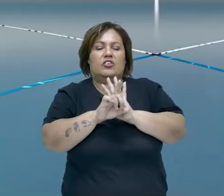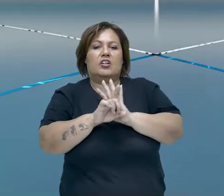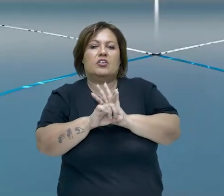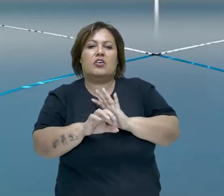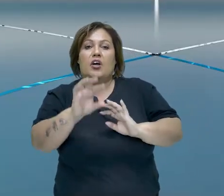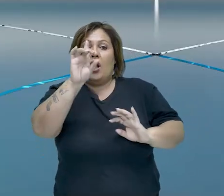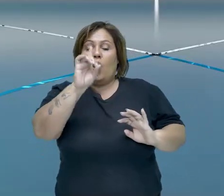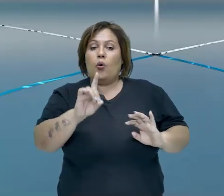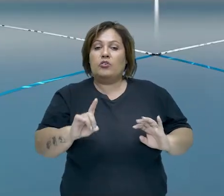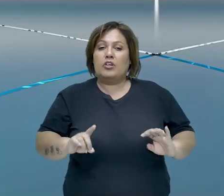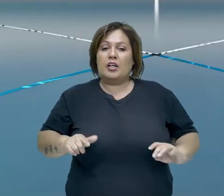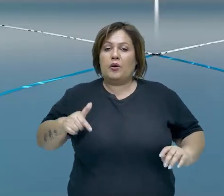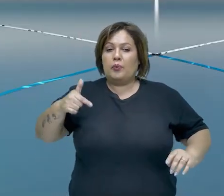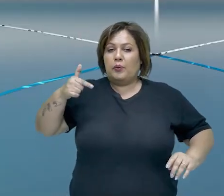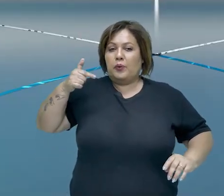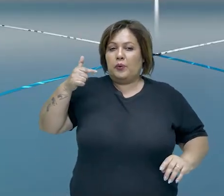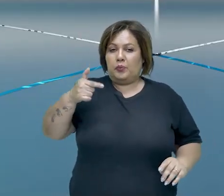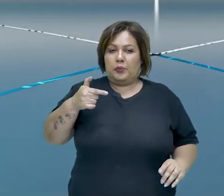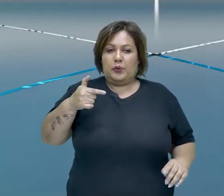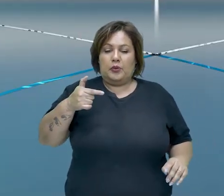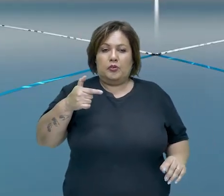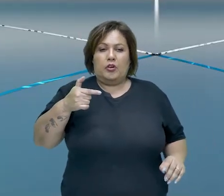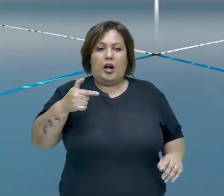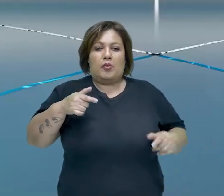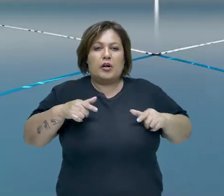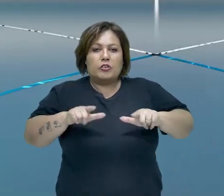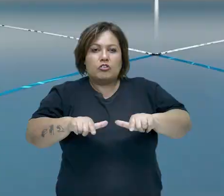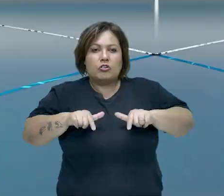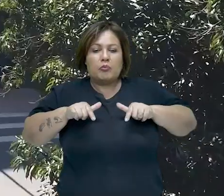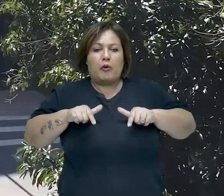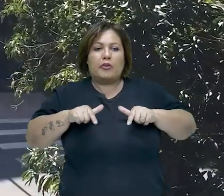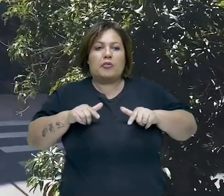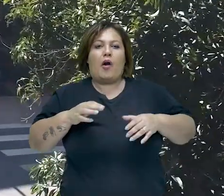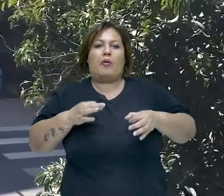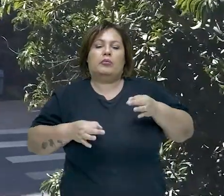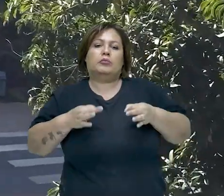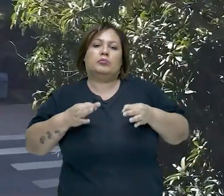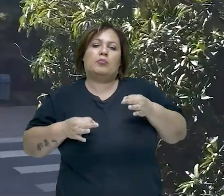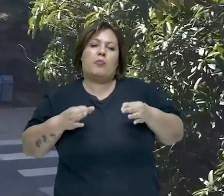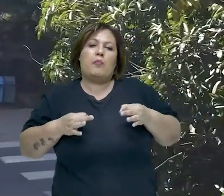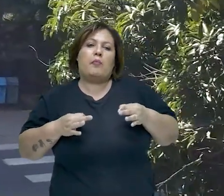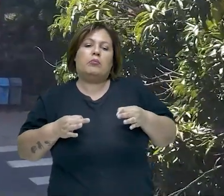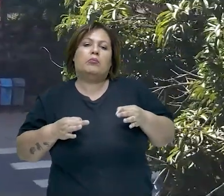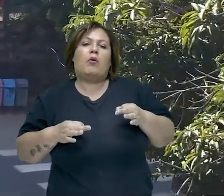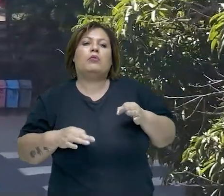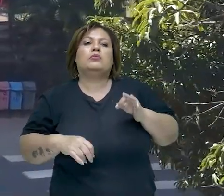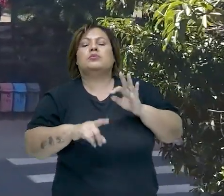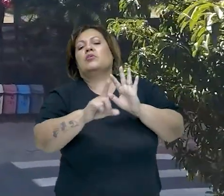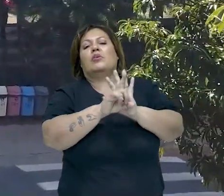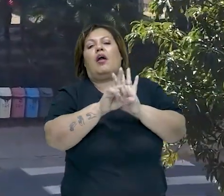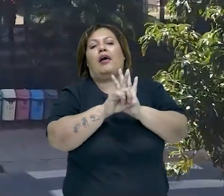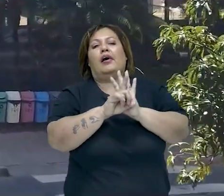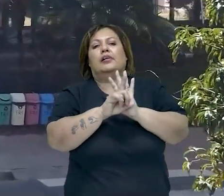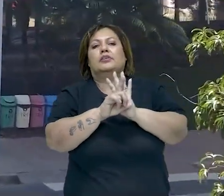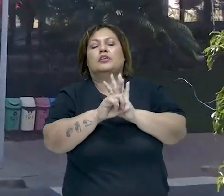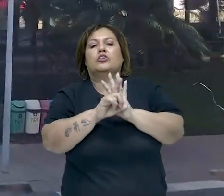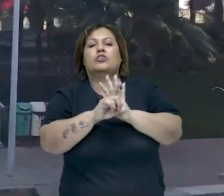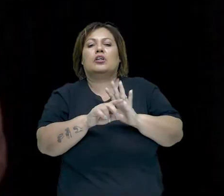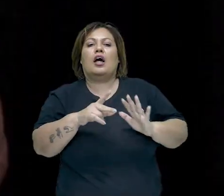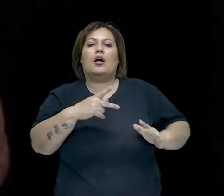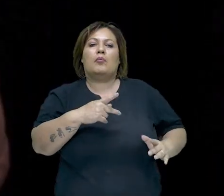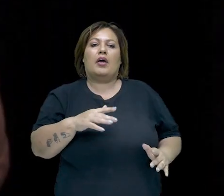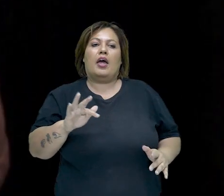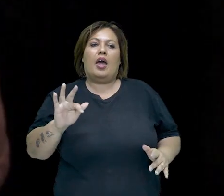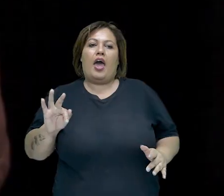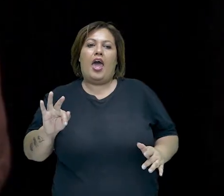portar arma de fogo para defesa pessoal. Não sai daí. Justiça reconhece legalidade do ato da Polícia Federal